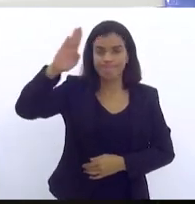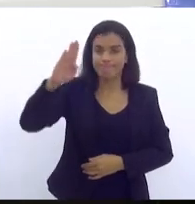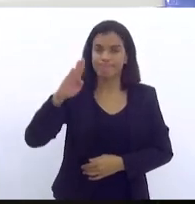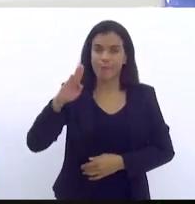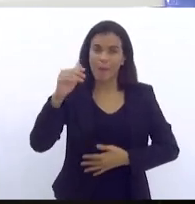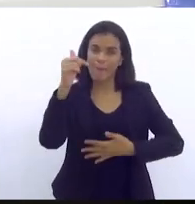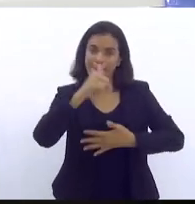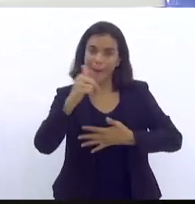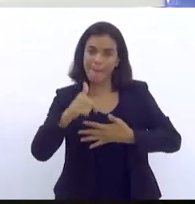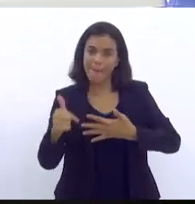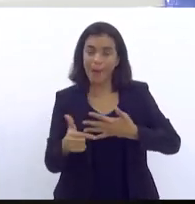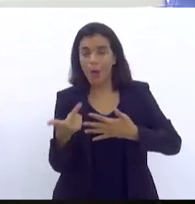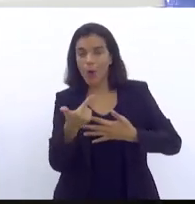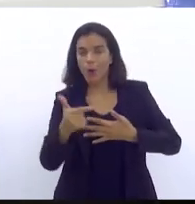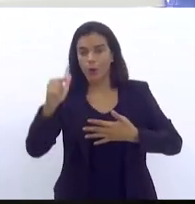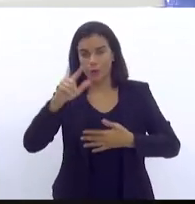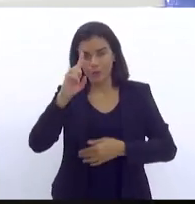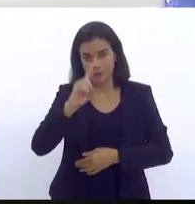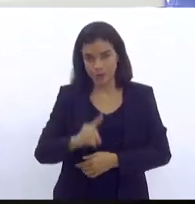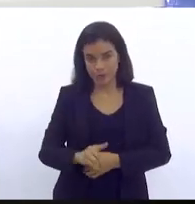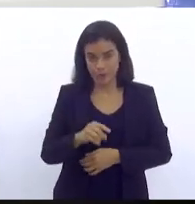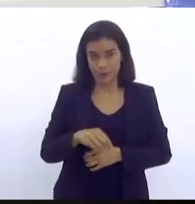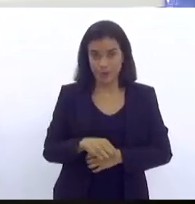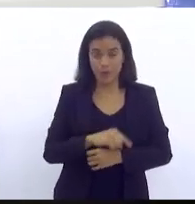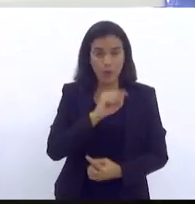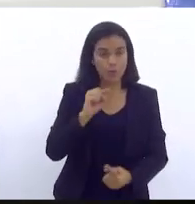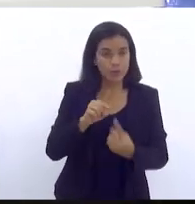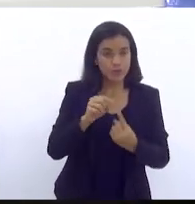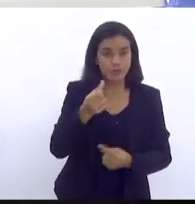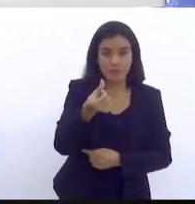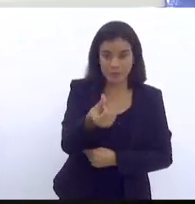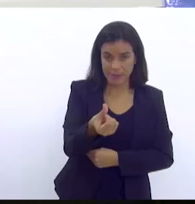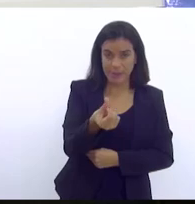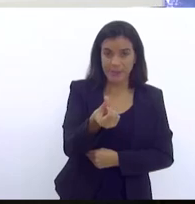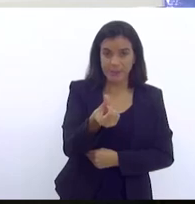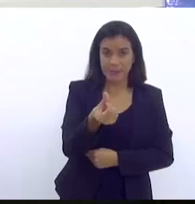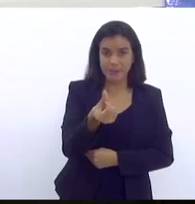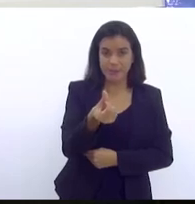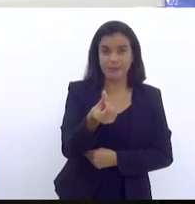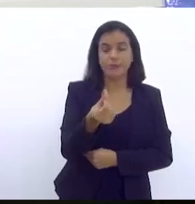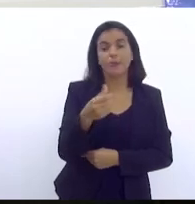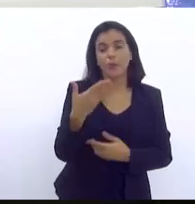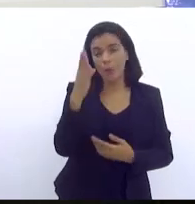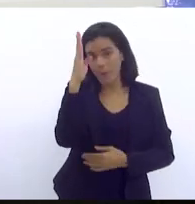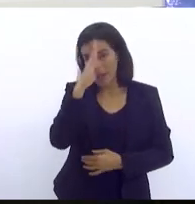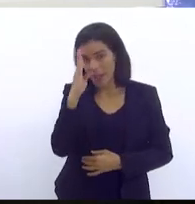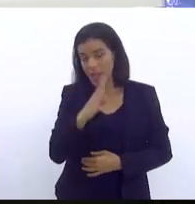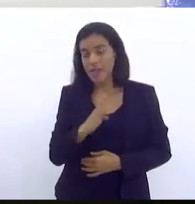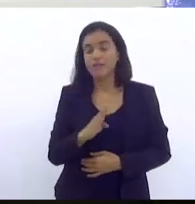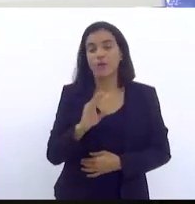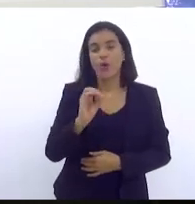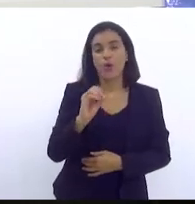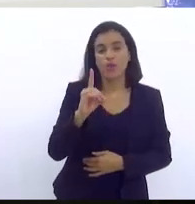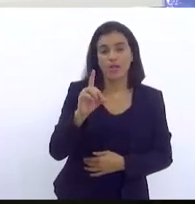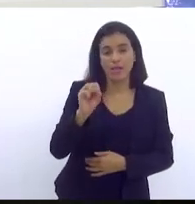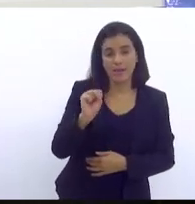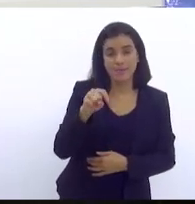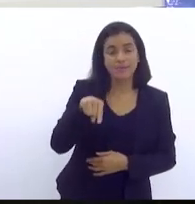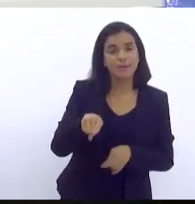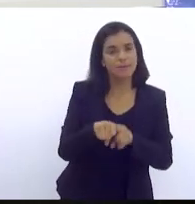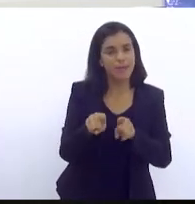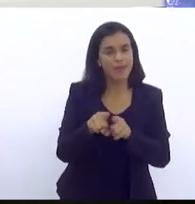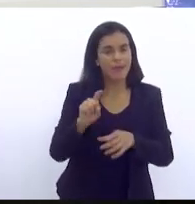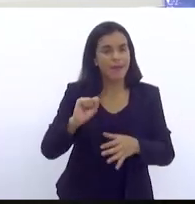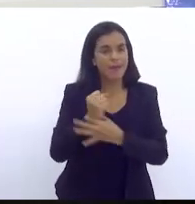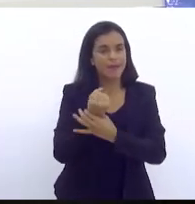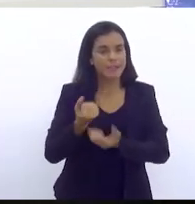outros direitos a meta seis dos ods do qual o Brasil também é signatário é garantir a disponibilidade e